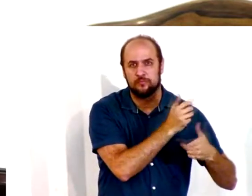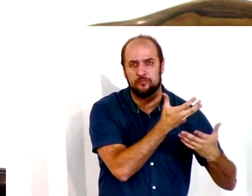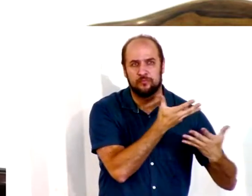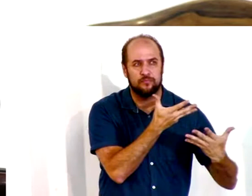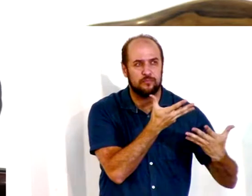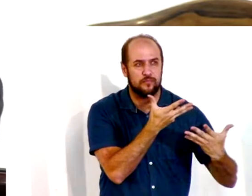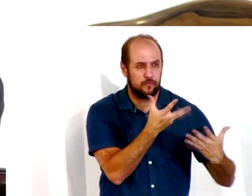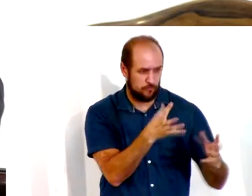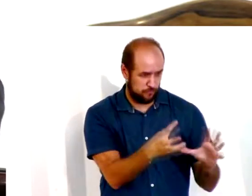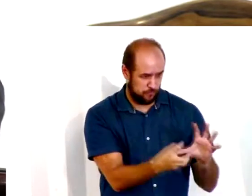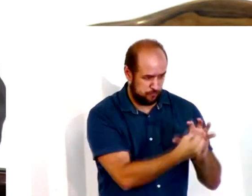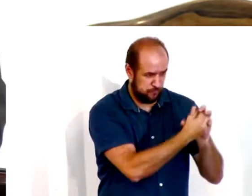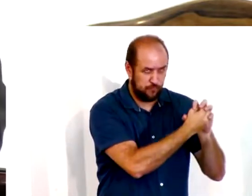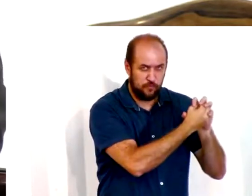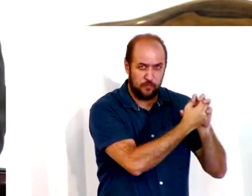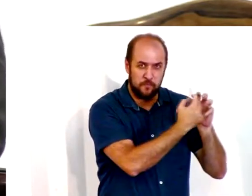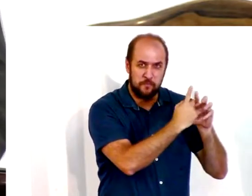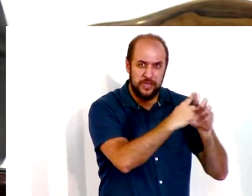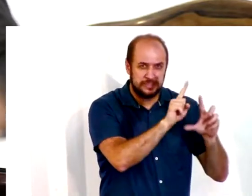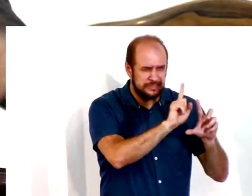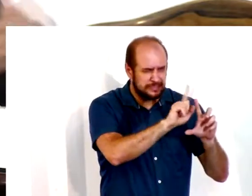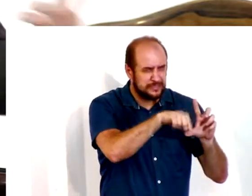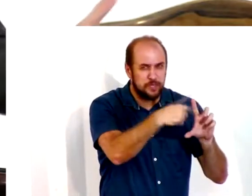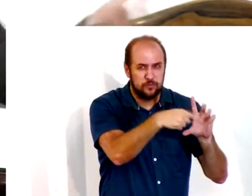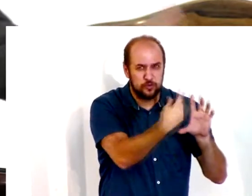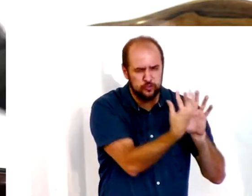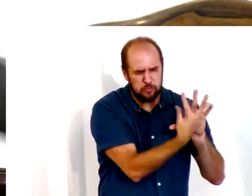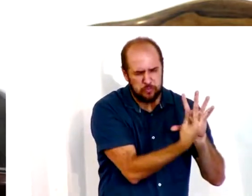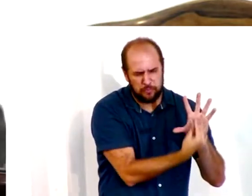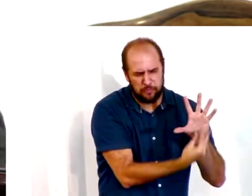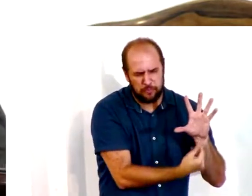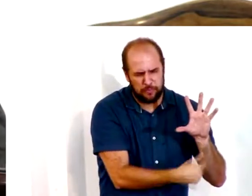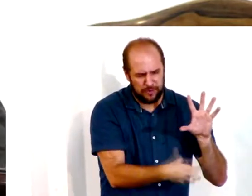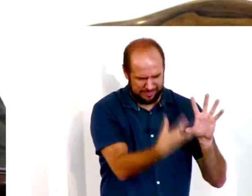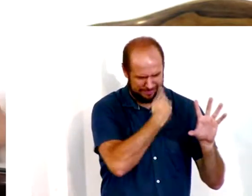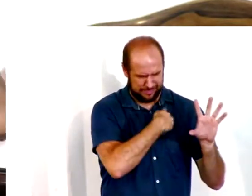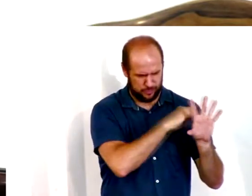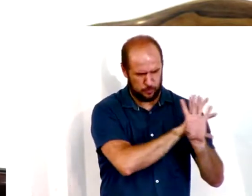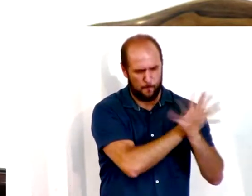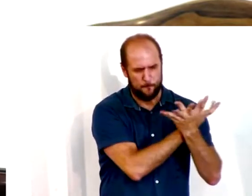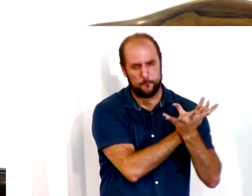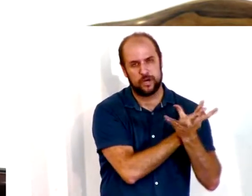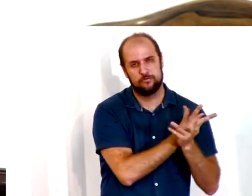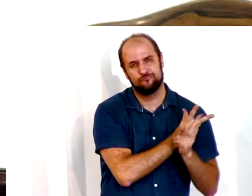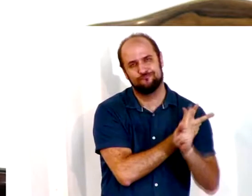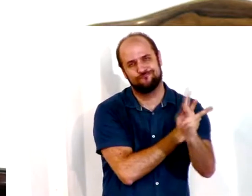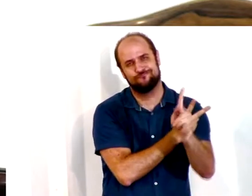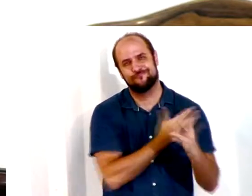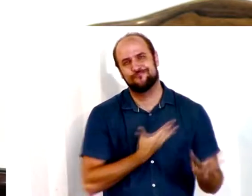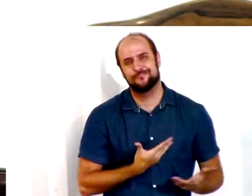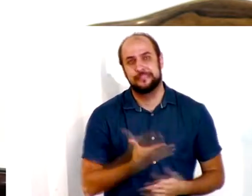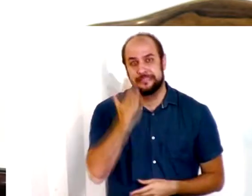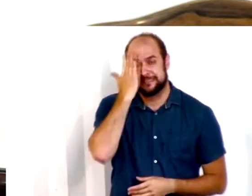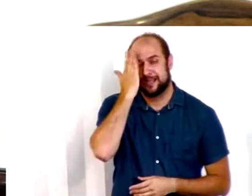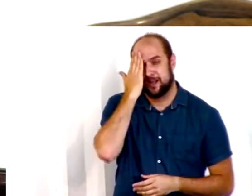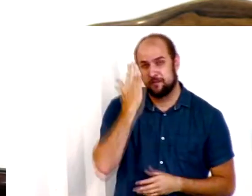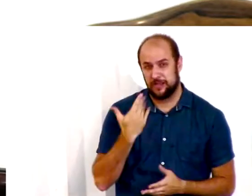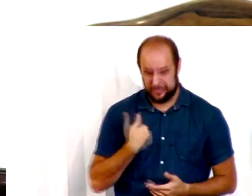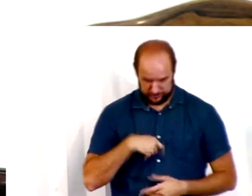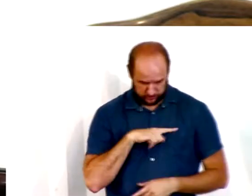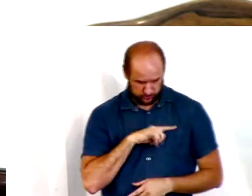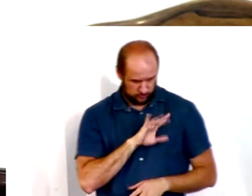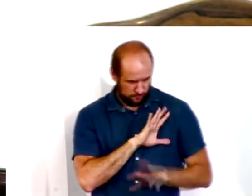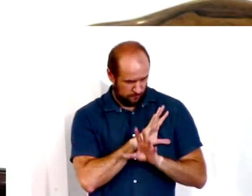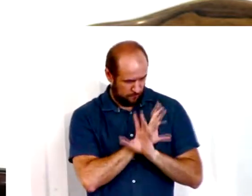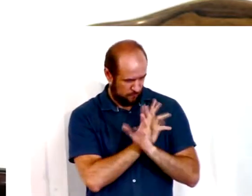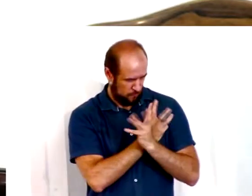esse vazio, ele vai persistir até aumentar. Porque nós sabemos que o nosso vazio só é